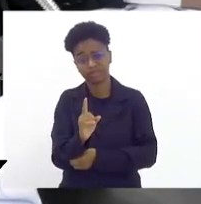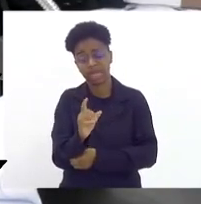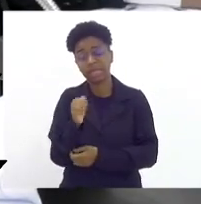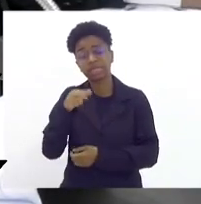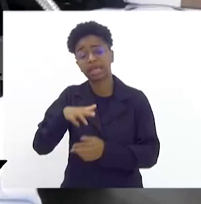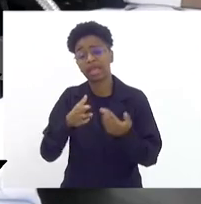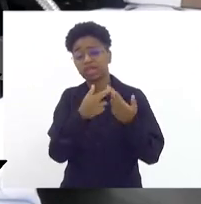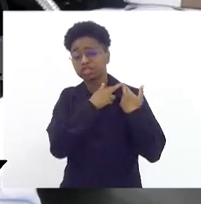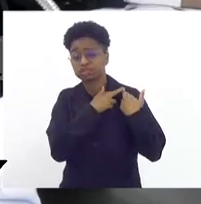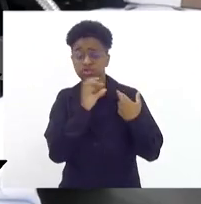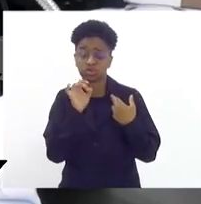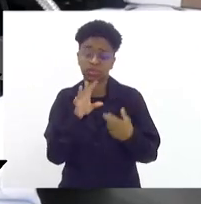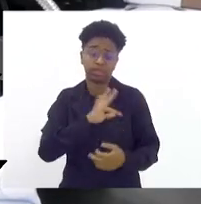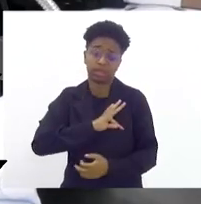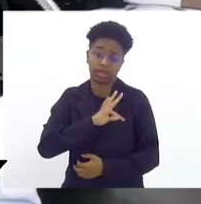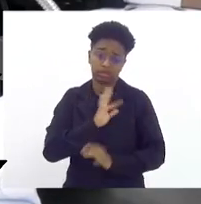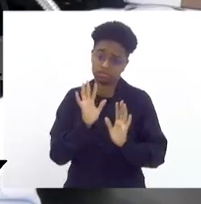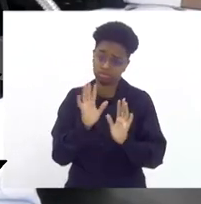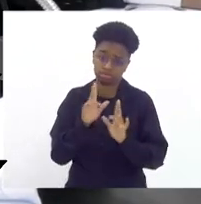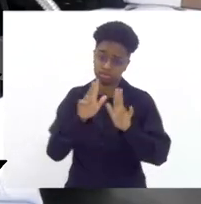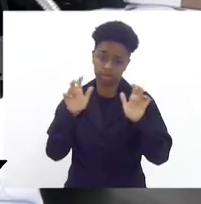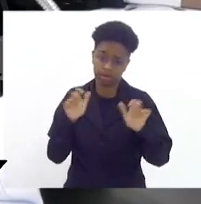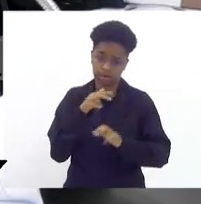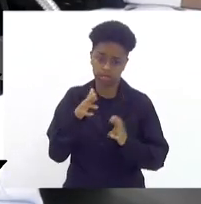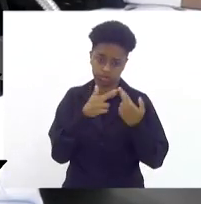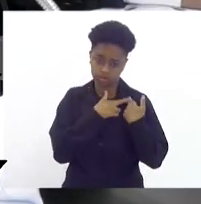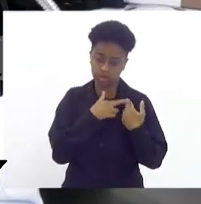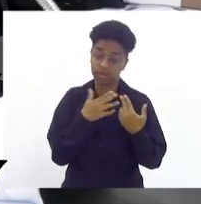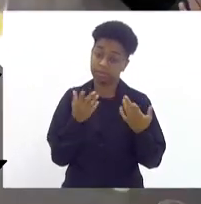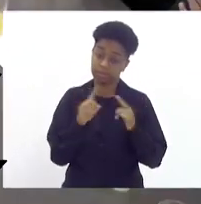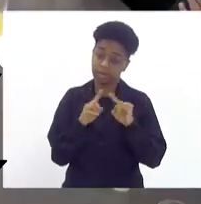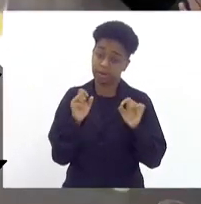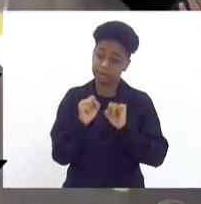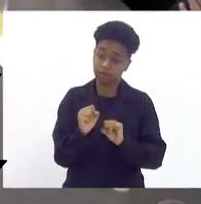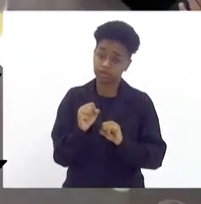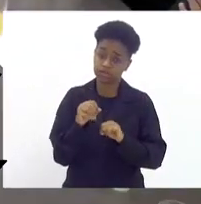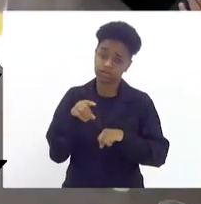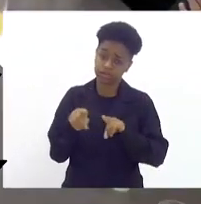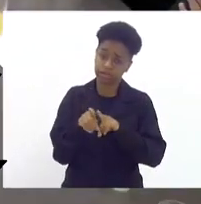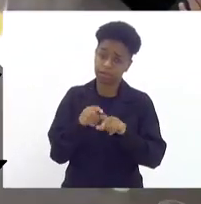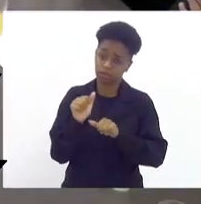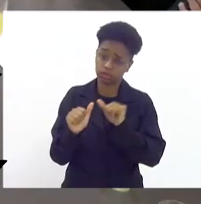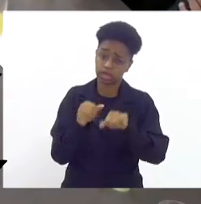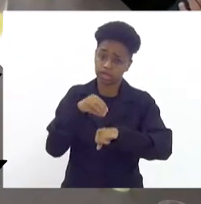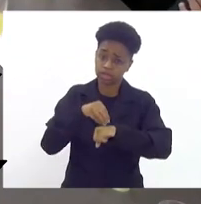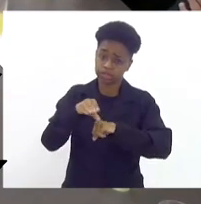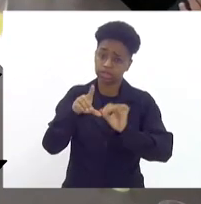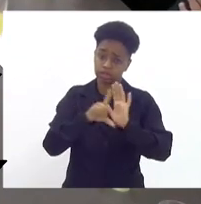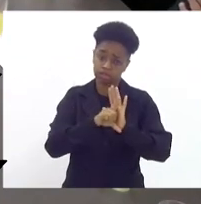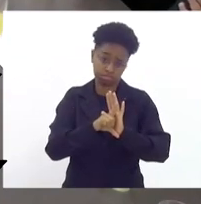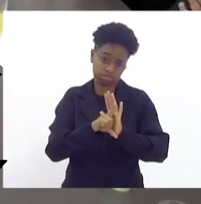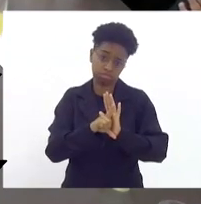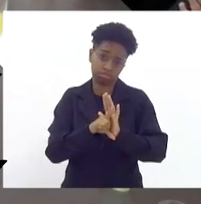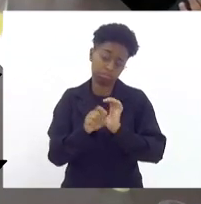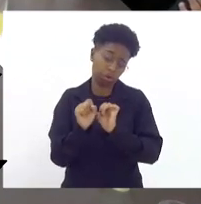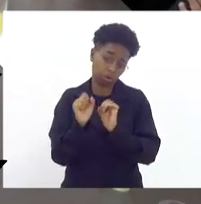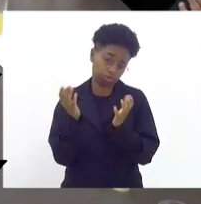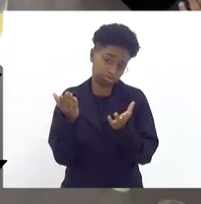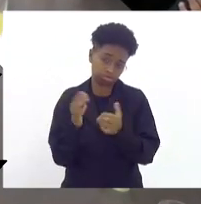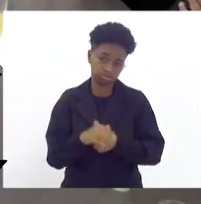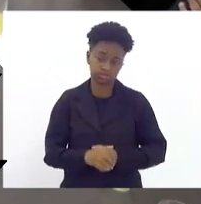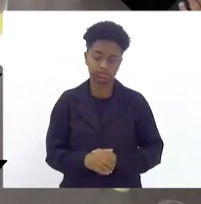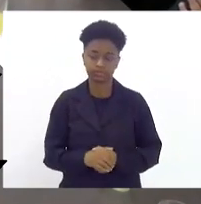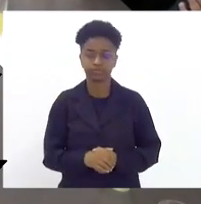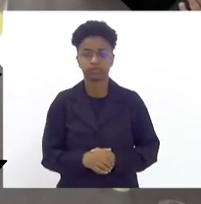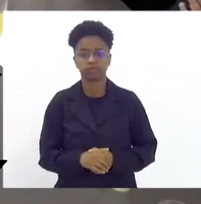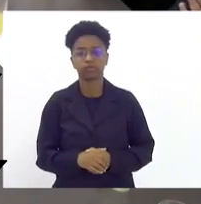só mais na técnica mesmo da competência. E, em último caso, transformar em uma indicação legislativa para o Poder Judiciário. Aí sim. Senhor presidente, além do